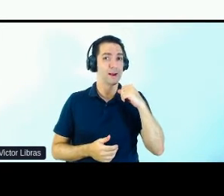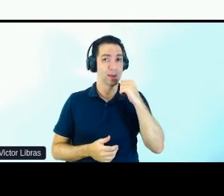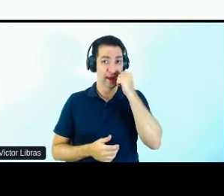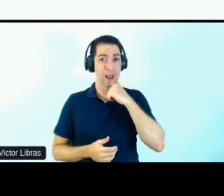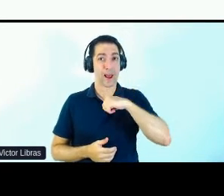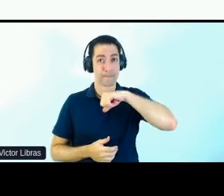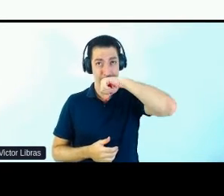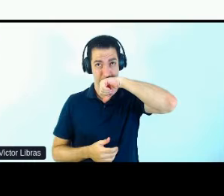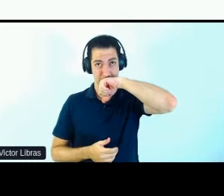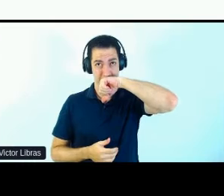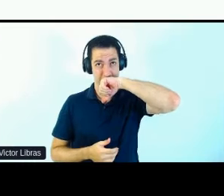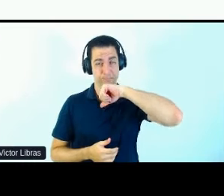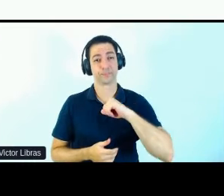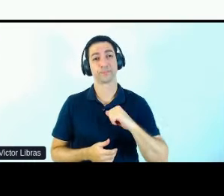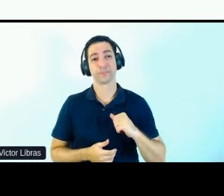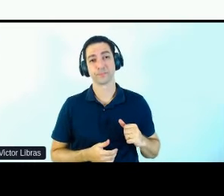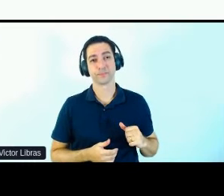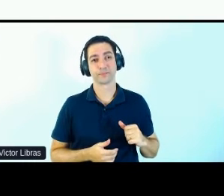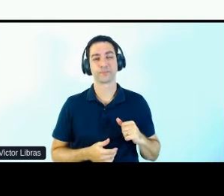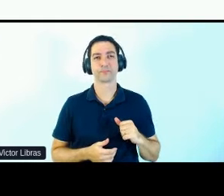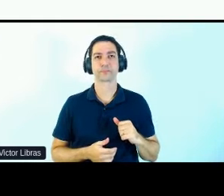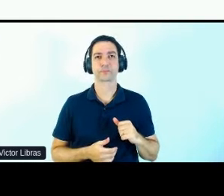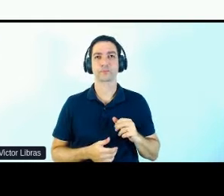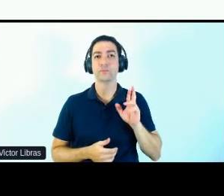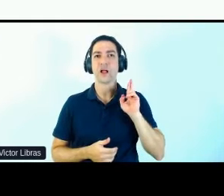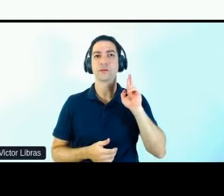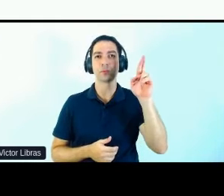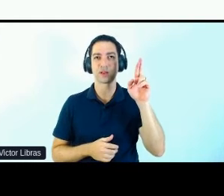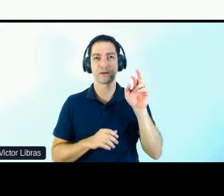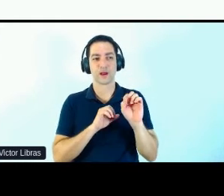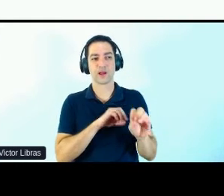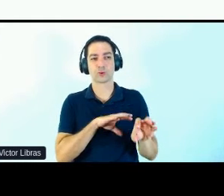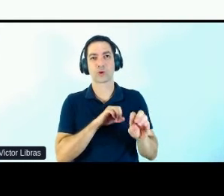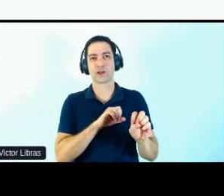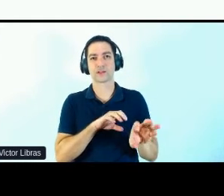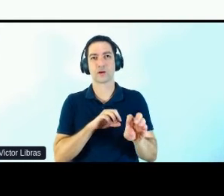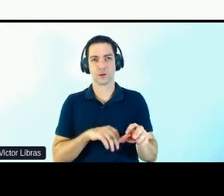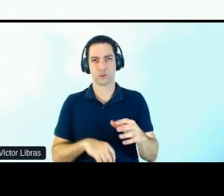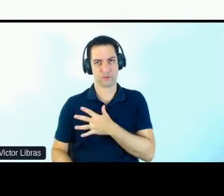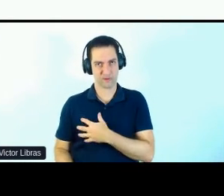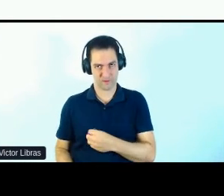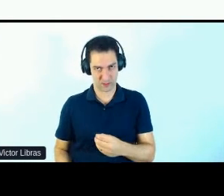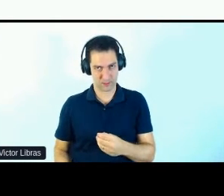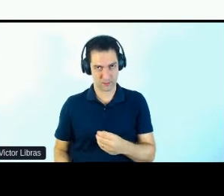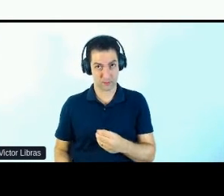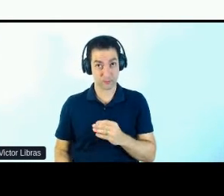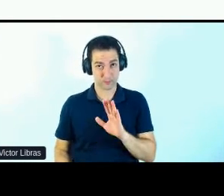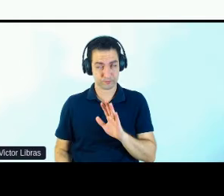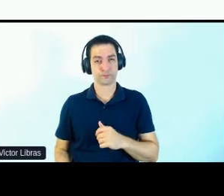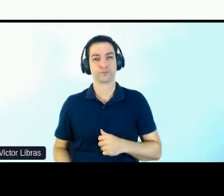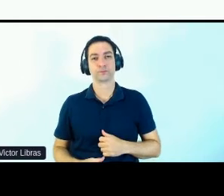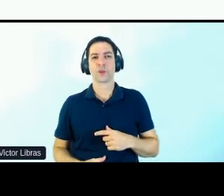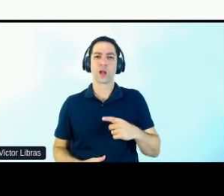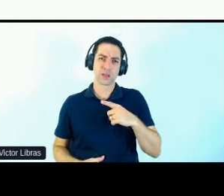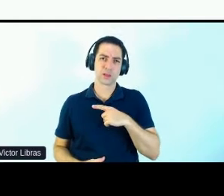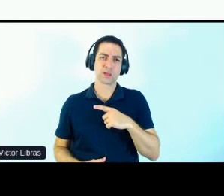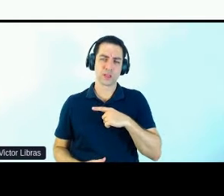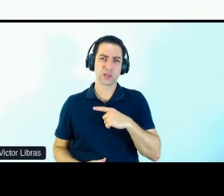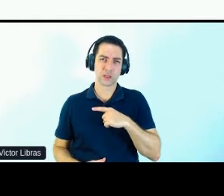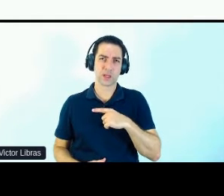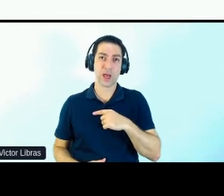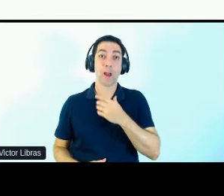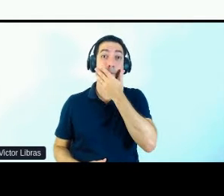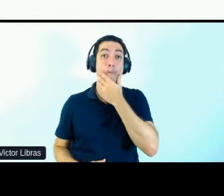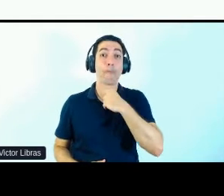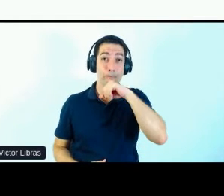cuidar diretamente aí da educação dos filhos. É, a gente sabe que sim, existem alguns, mas com certeza eles são a